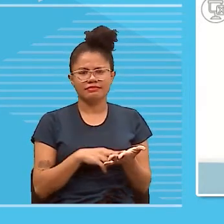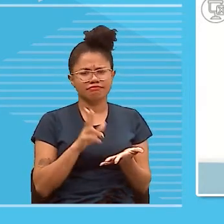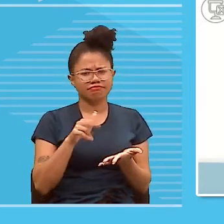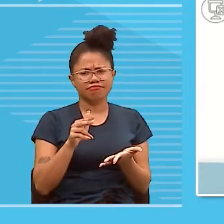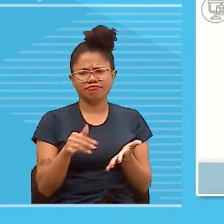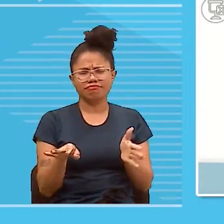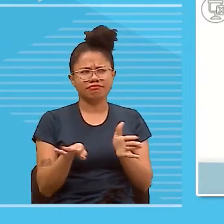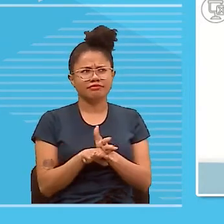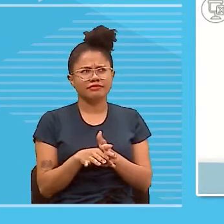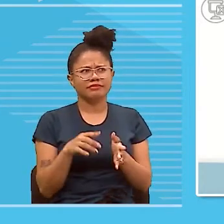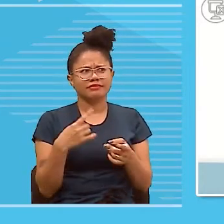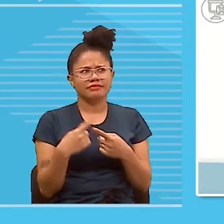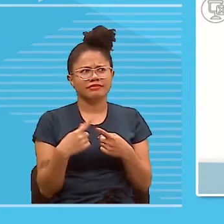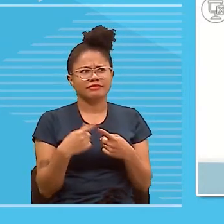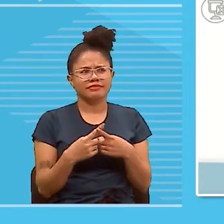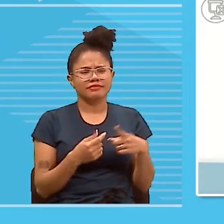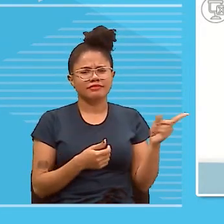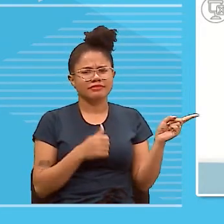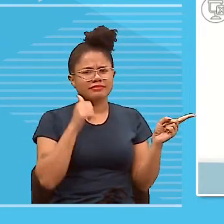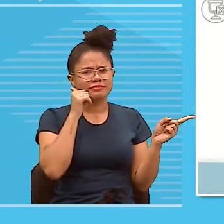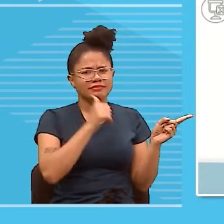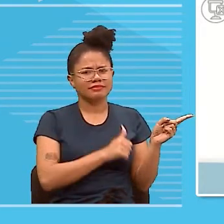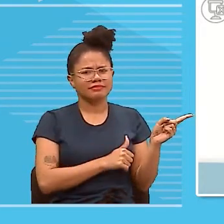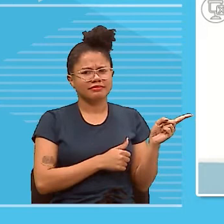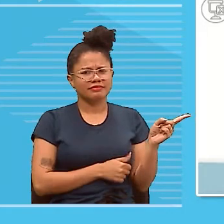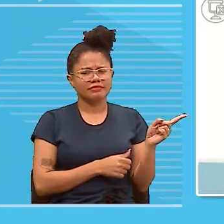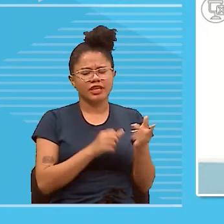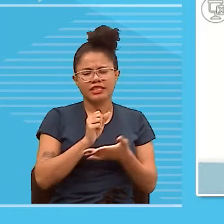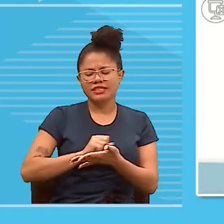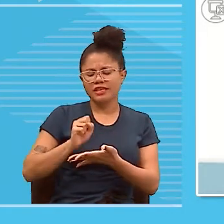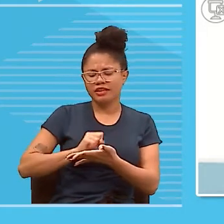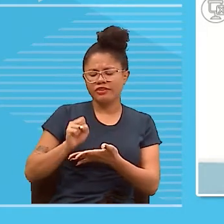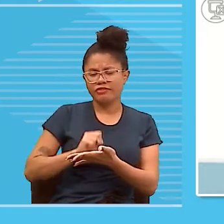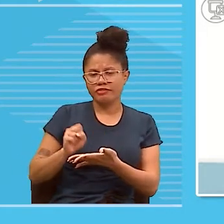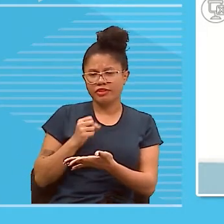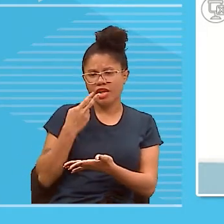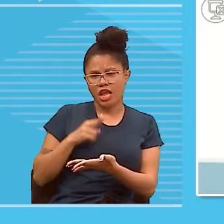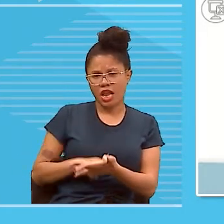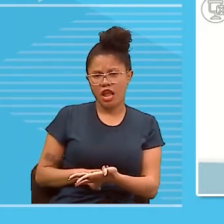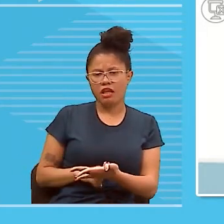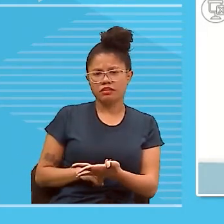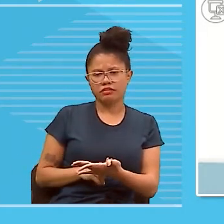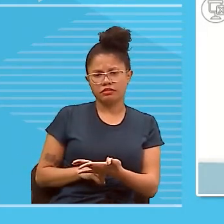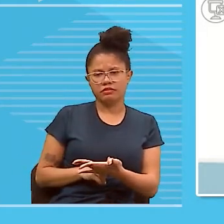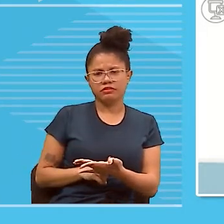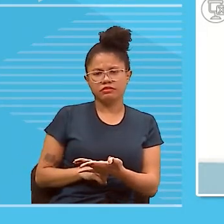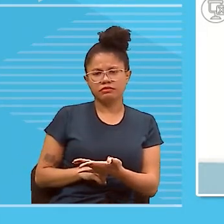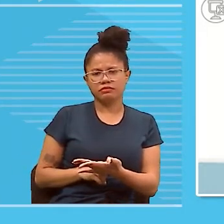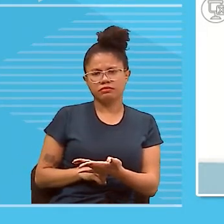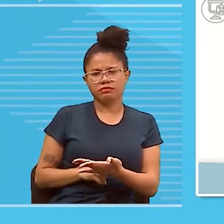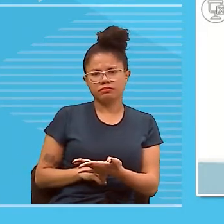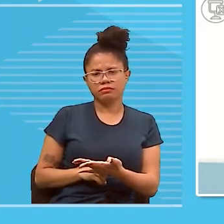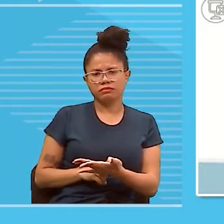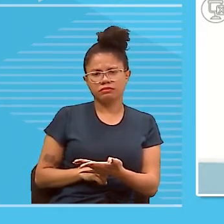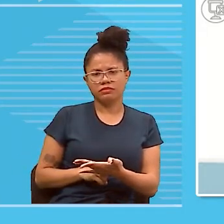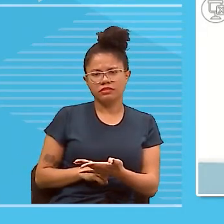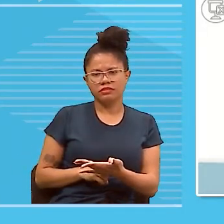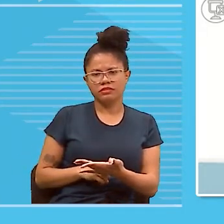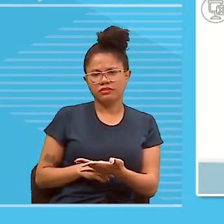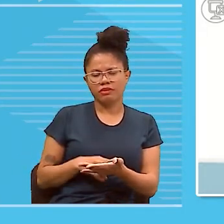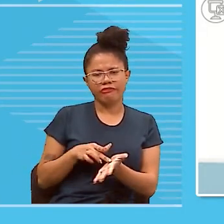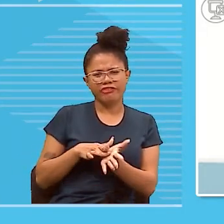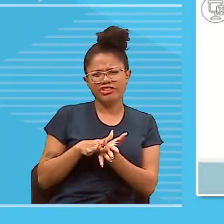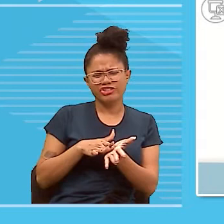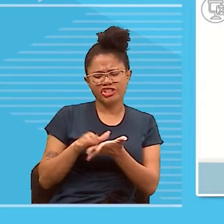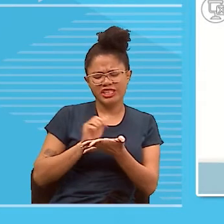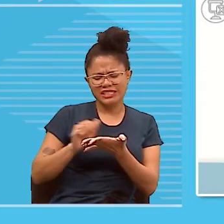porque aquela senhora né que escrevia por eles né fazia de conta ali